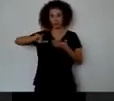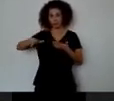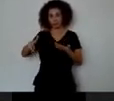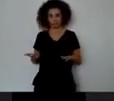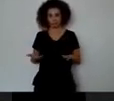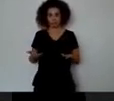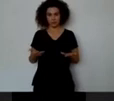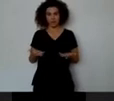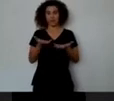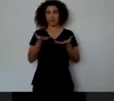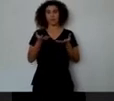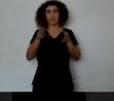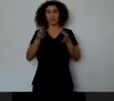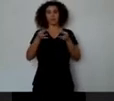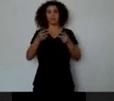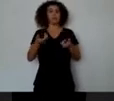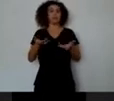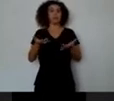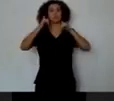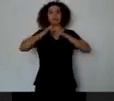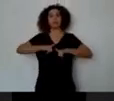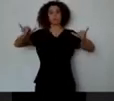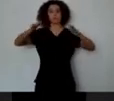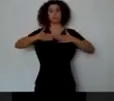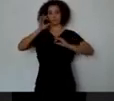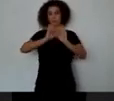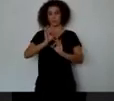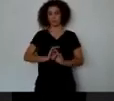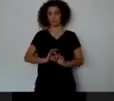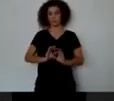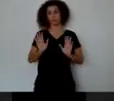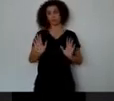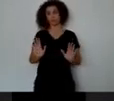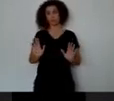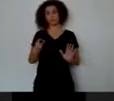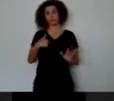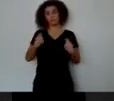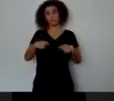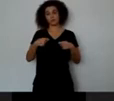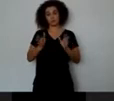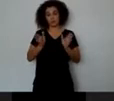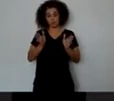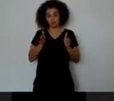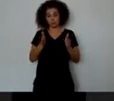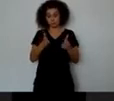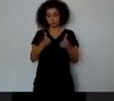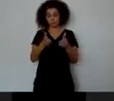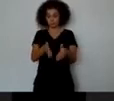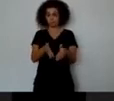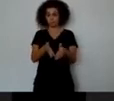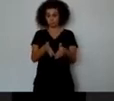que todo mundo possa ver o seu trabalho. Mas aí foi preciso que eu fizesse alguns recortes para ficar um trabalho